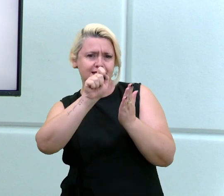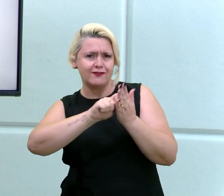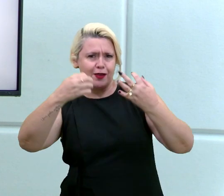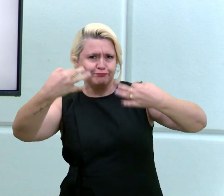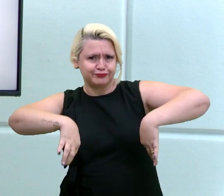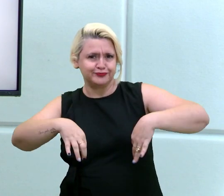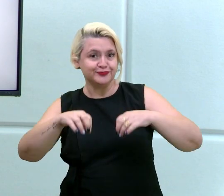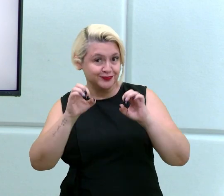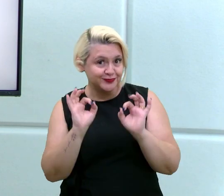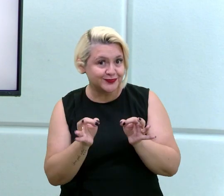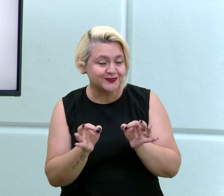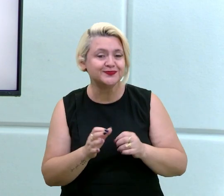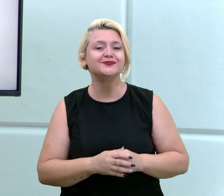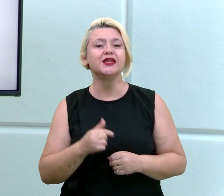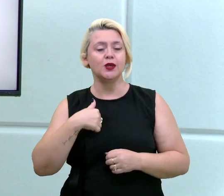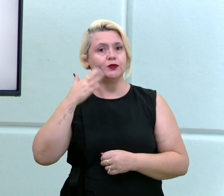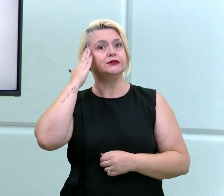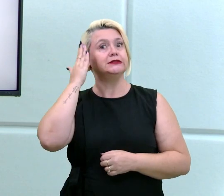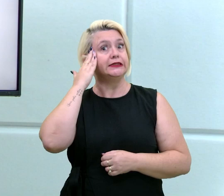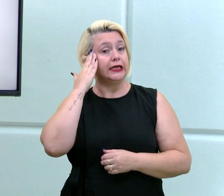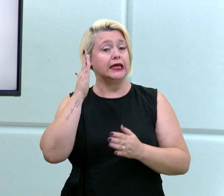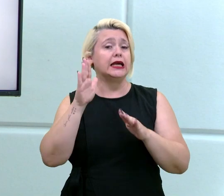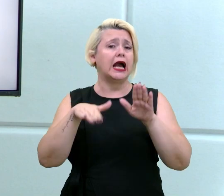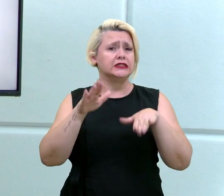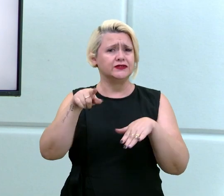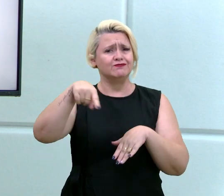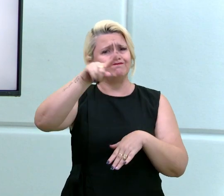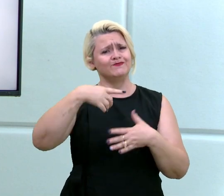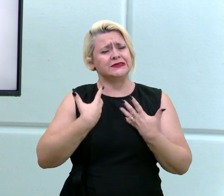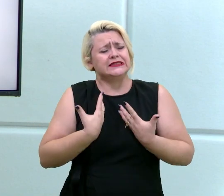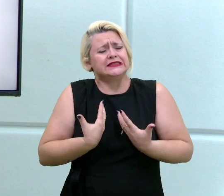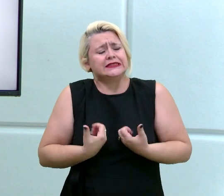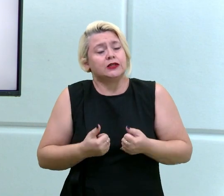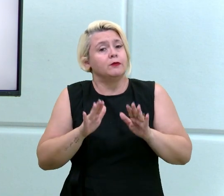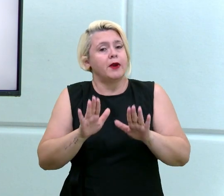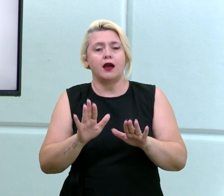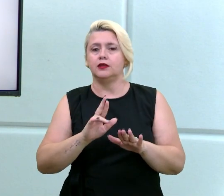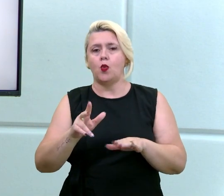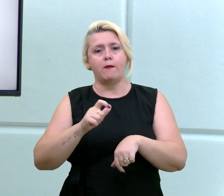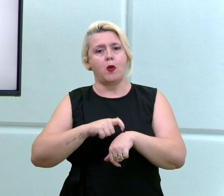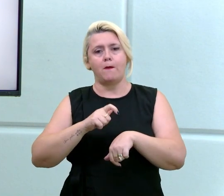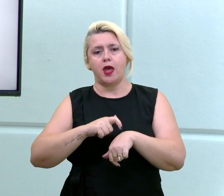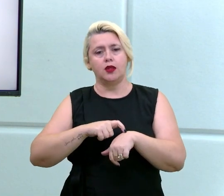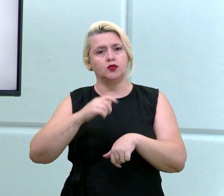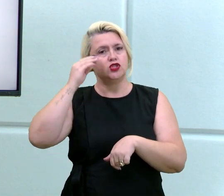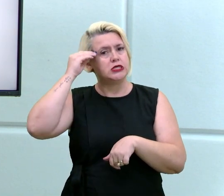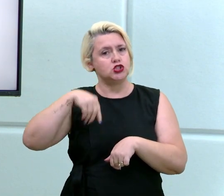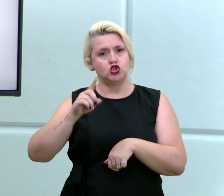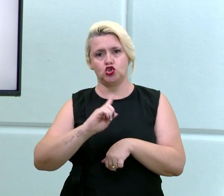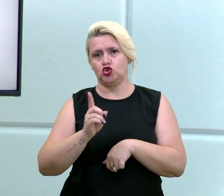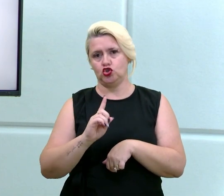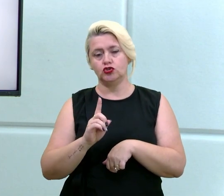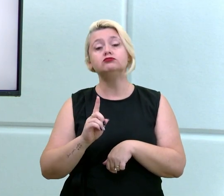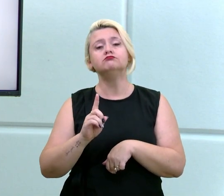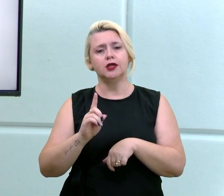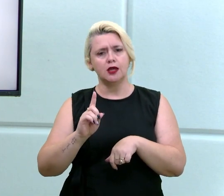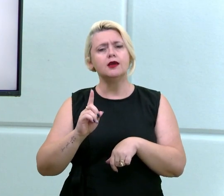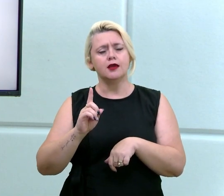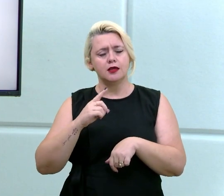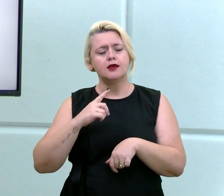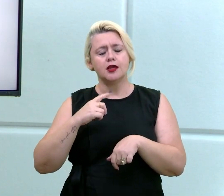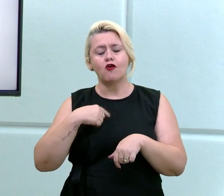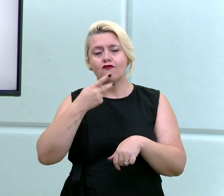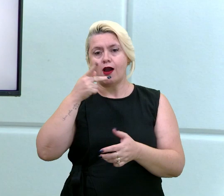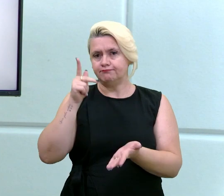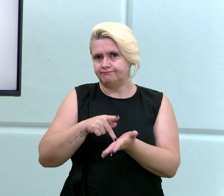certo? Eu sei que às vezes o cansaço bate, mas não é momento de desanimar. Eu garanto para vocês que